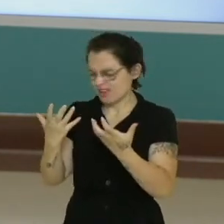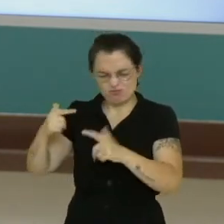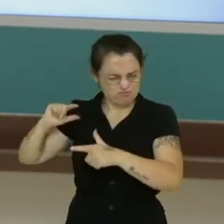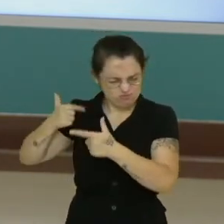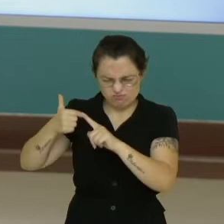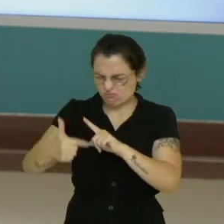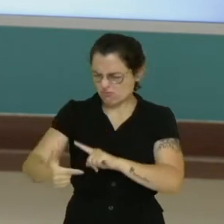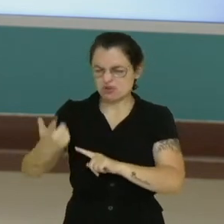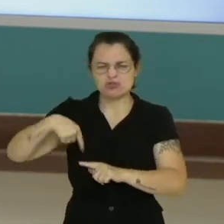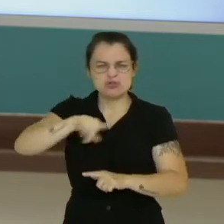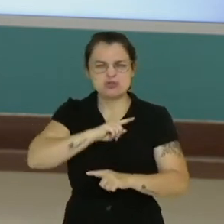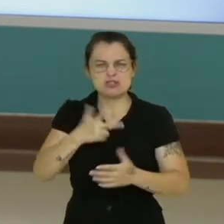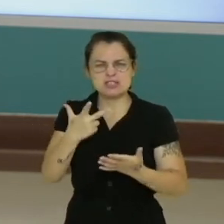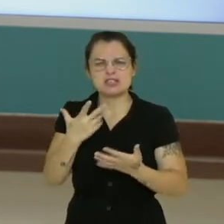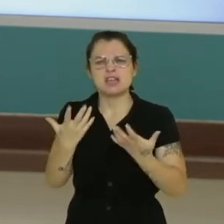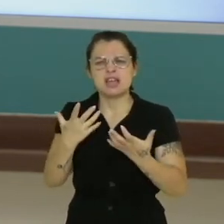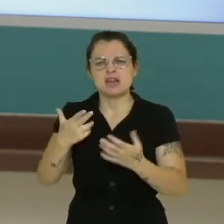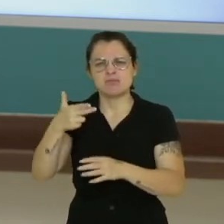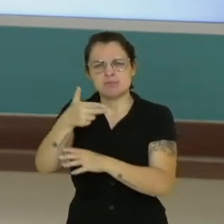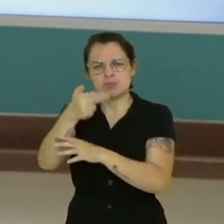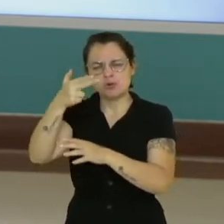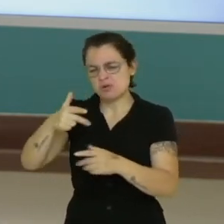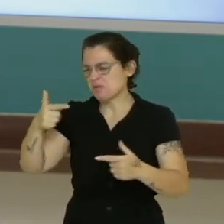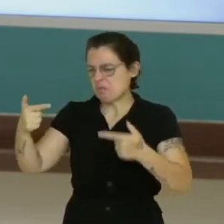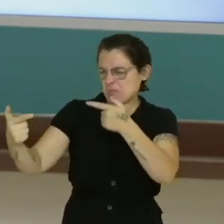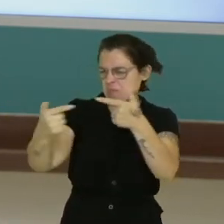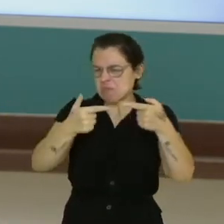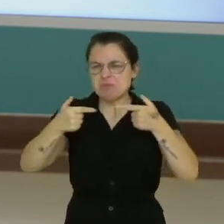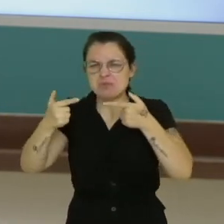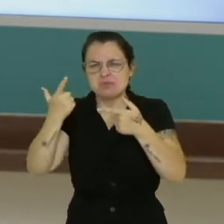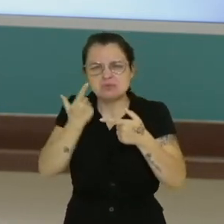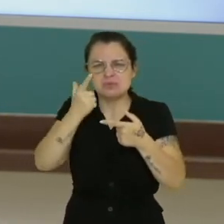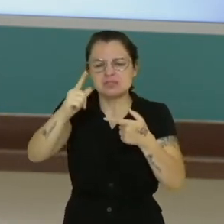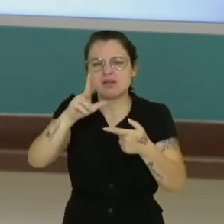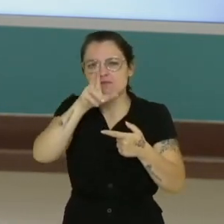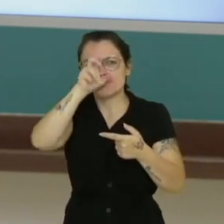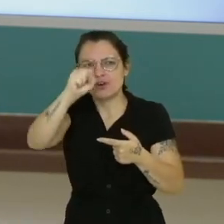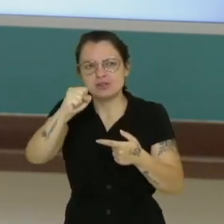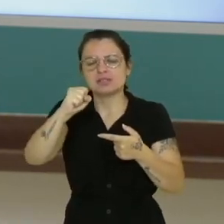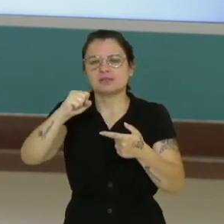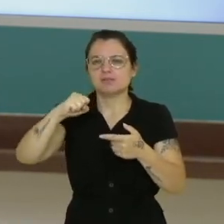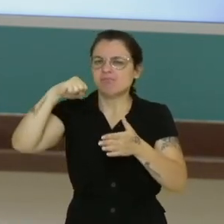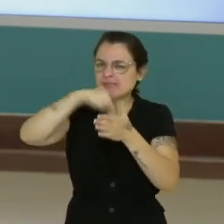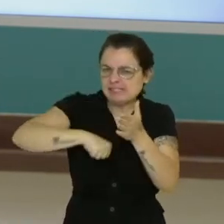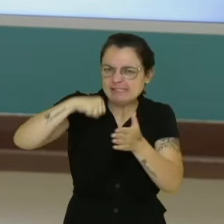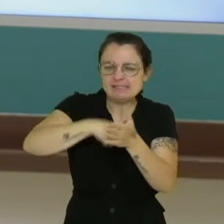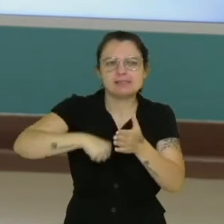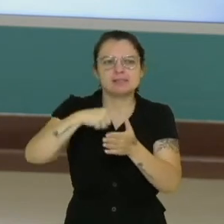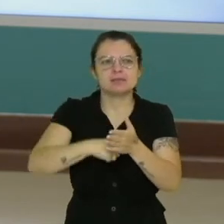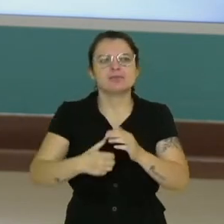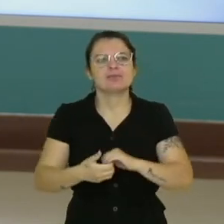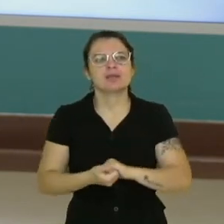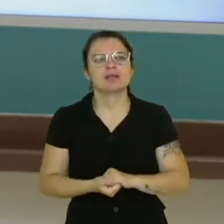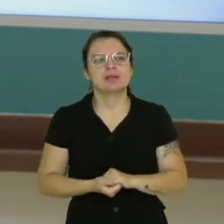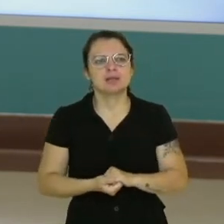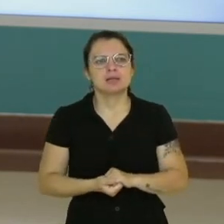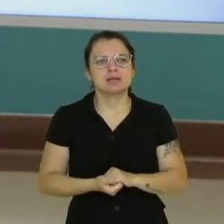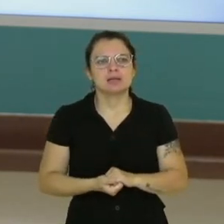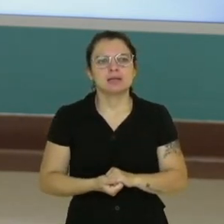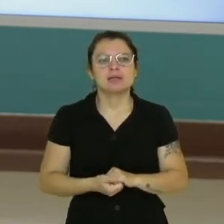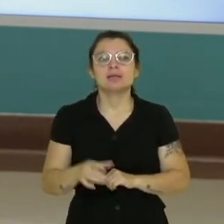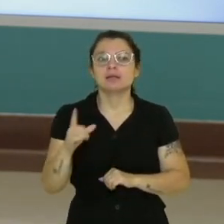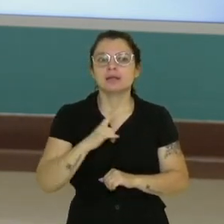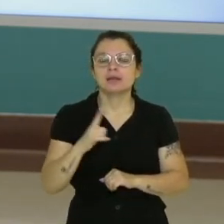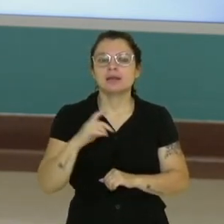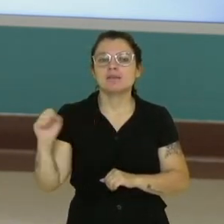luta armada, conquistar o poder na força para criar essa ditadura do proletariado. E eles valorizavam